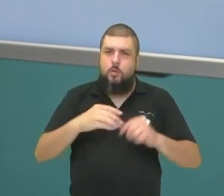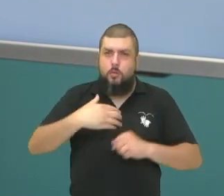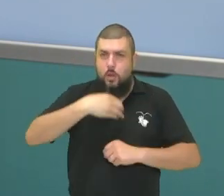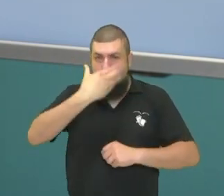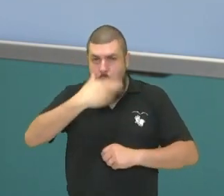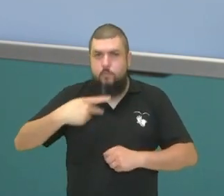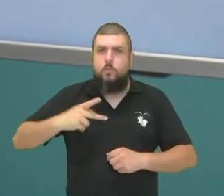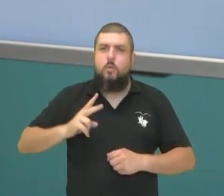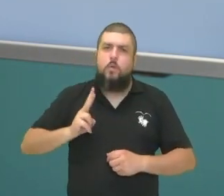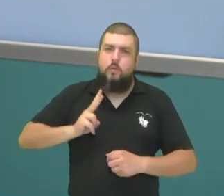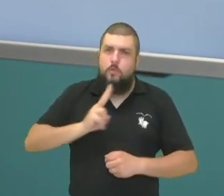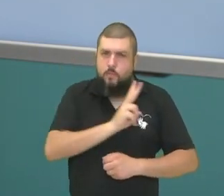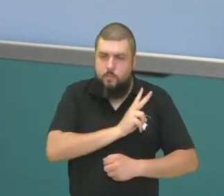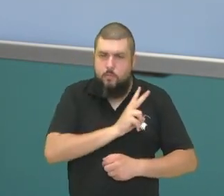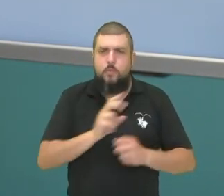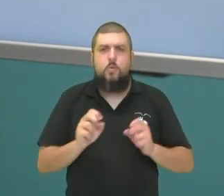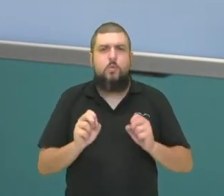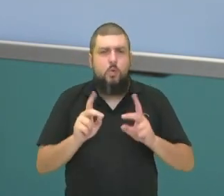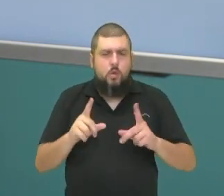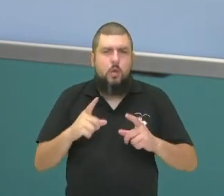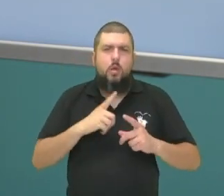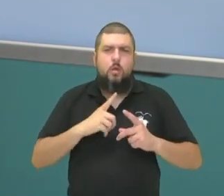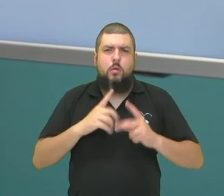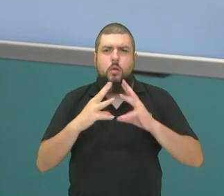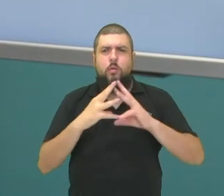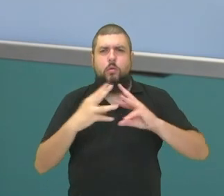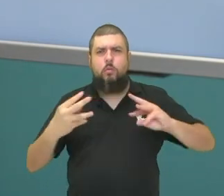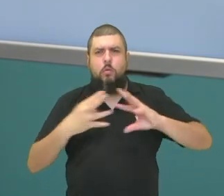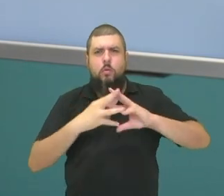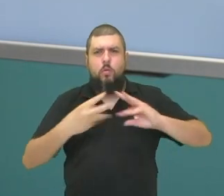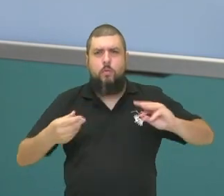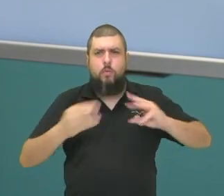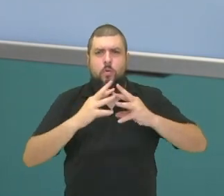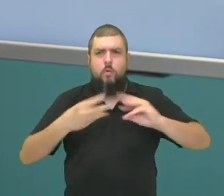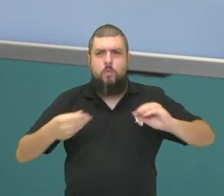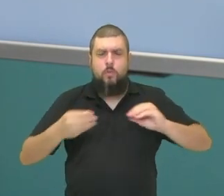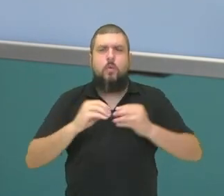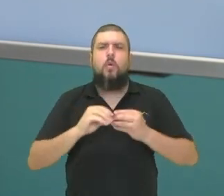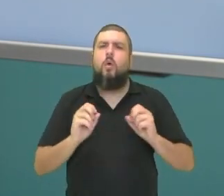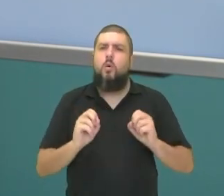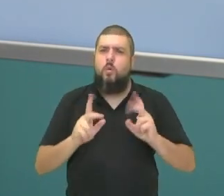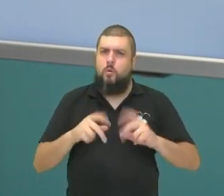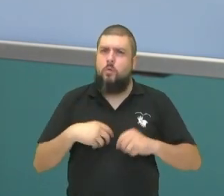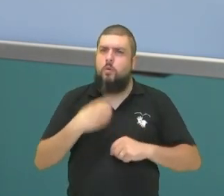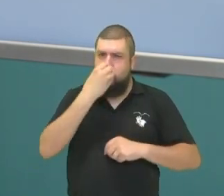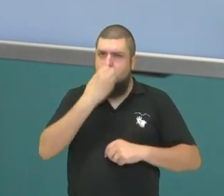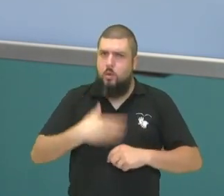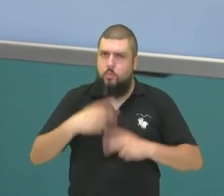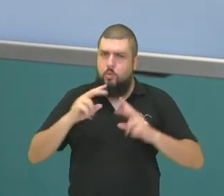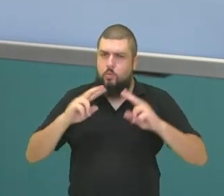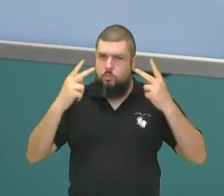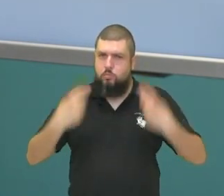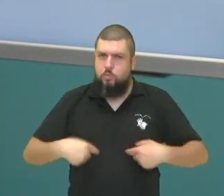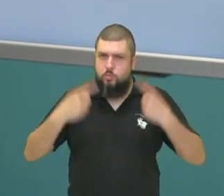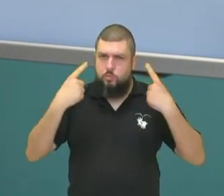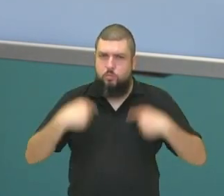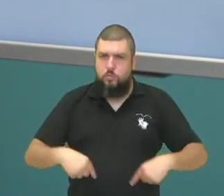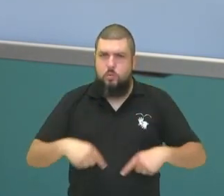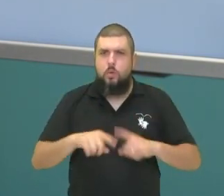e outras fontes de fibras e elementos que fazem bem ao corpo humano. Já não temos conhecimento de